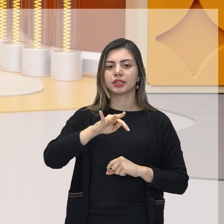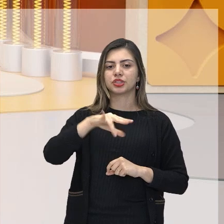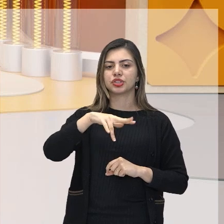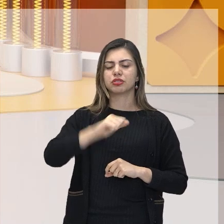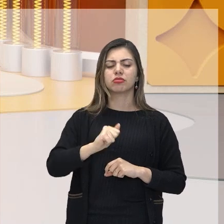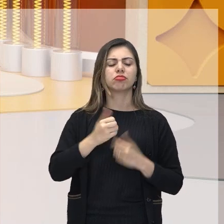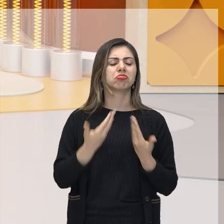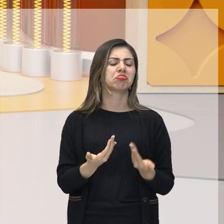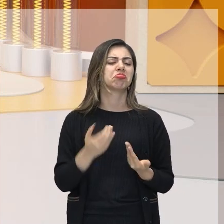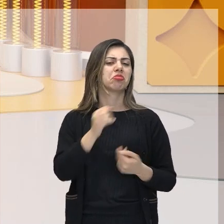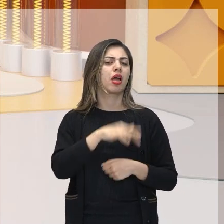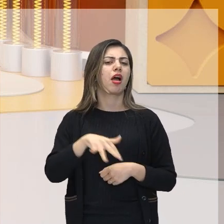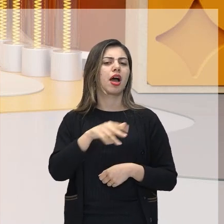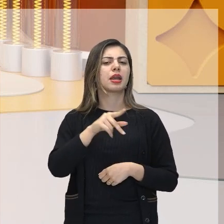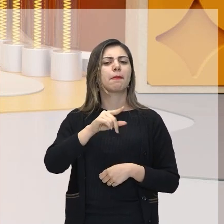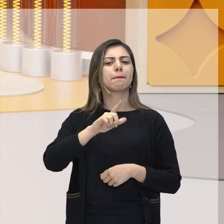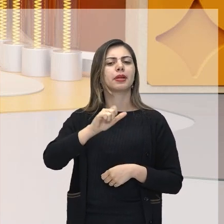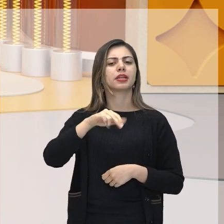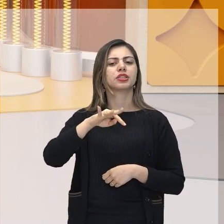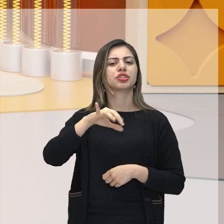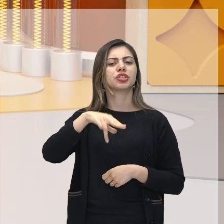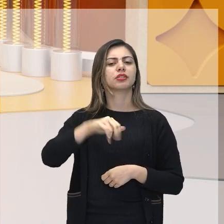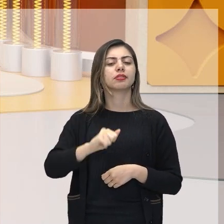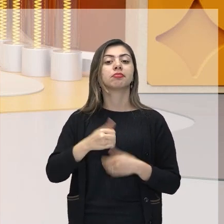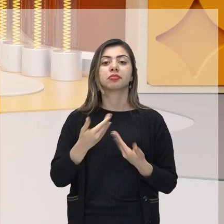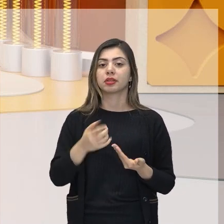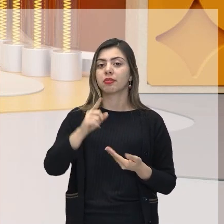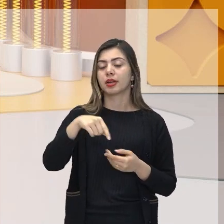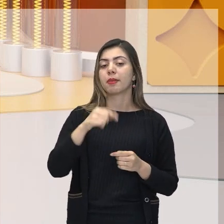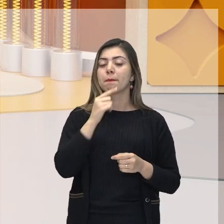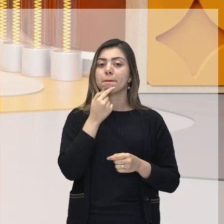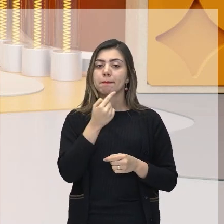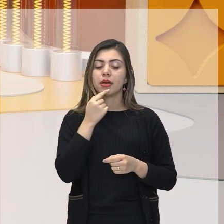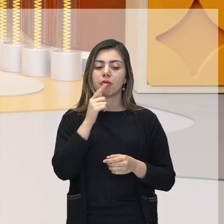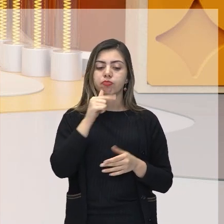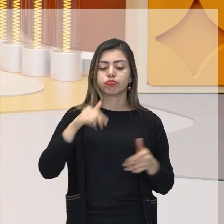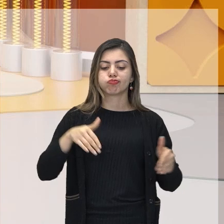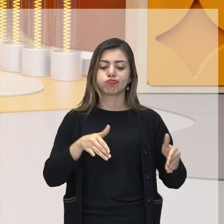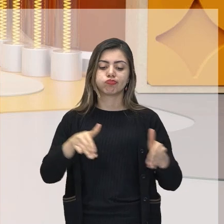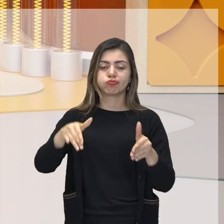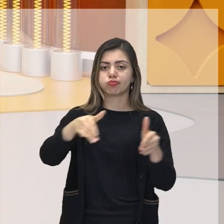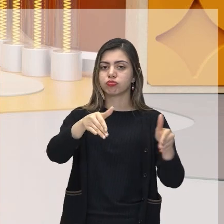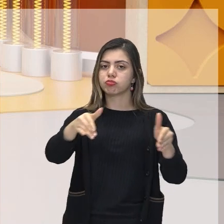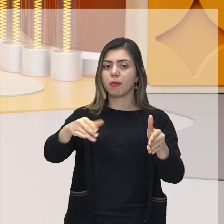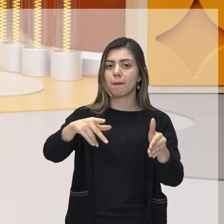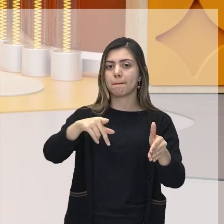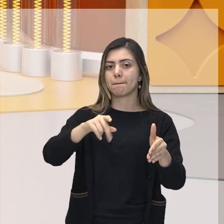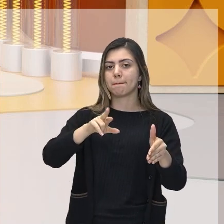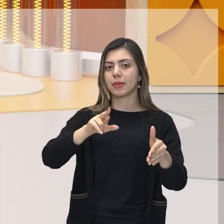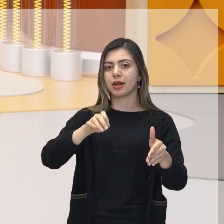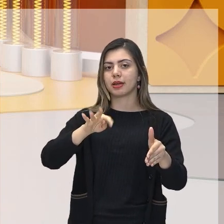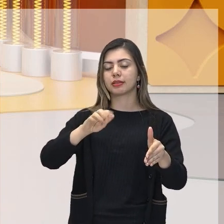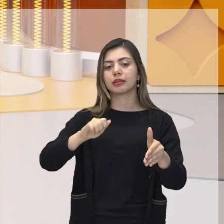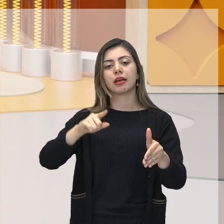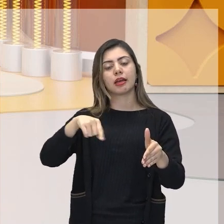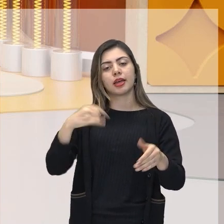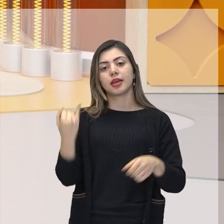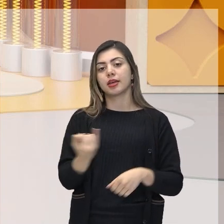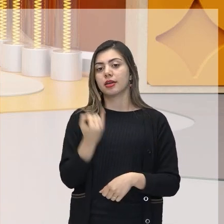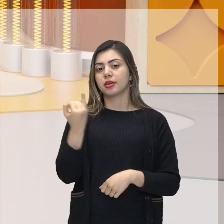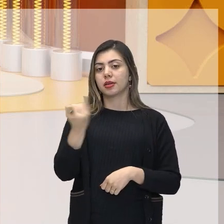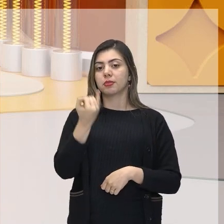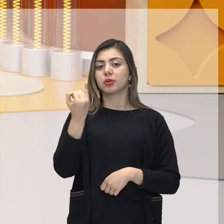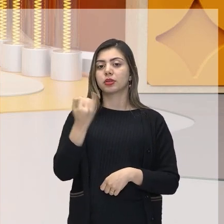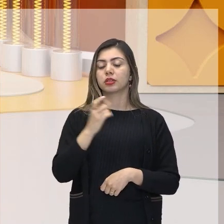Platina, professor? É basicamente a região ali do Rio da Prata, gente. O Rio da Prata que é um importante entreposto entre